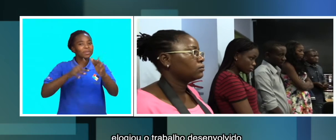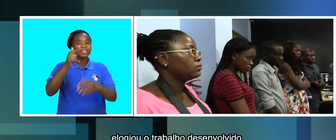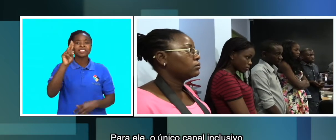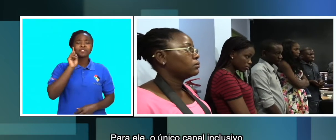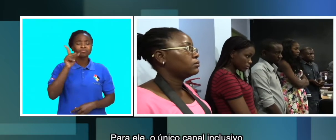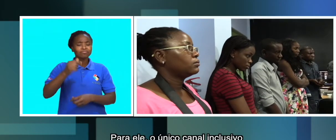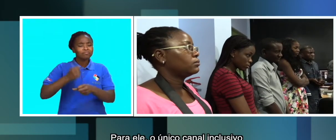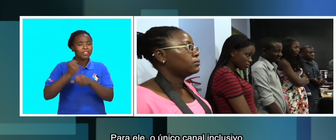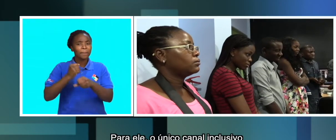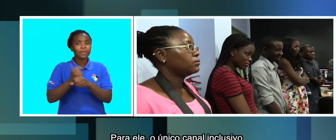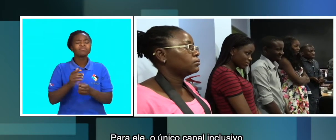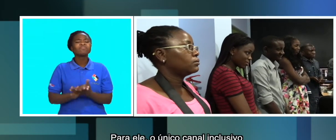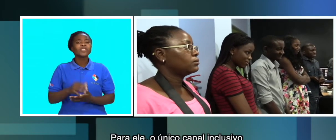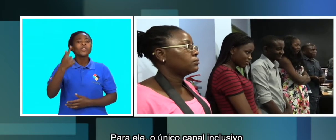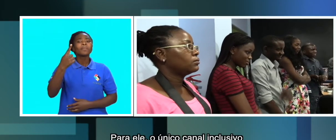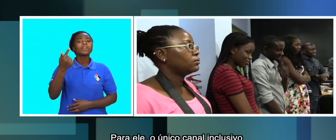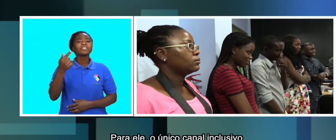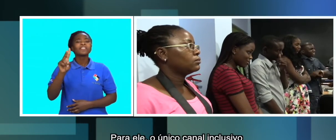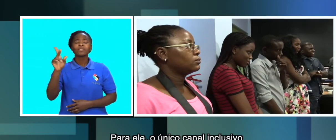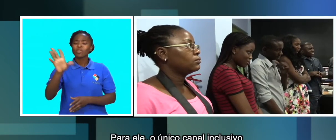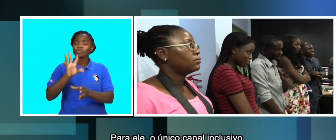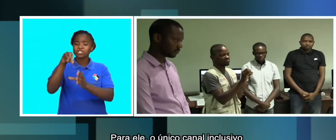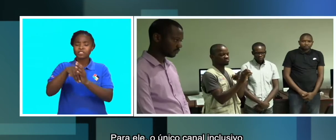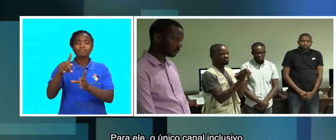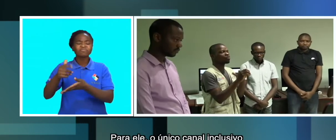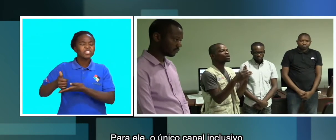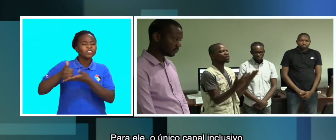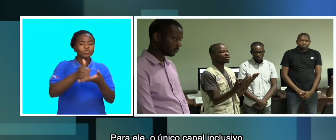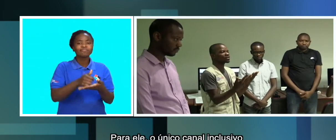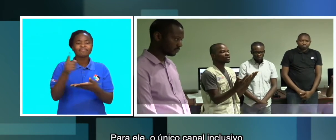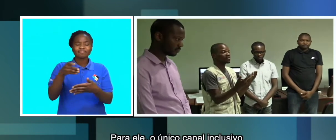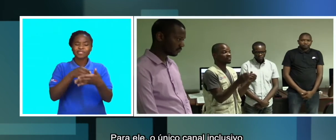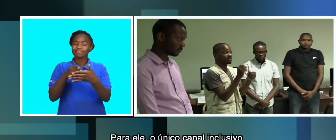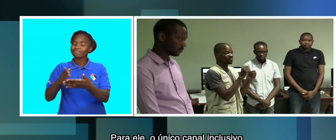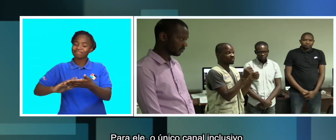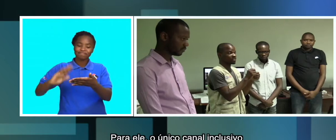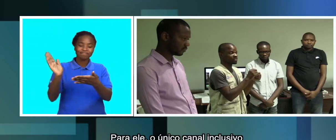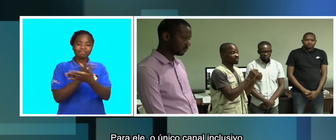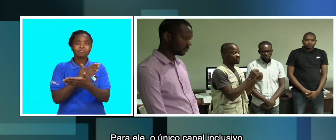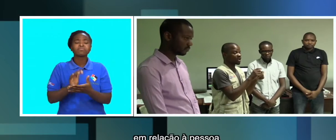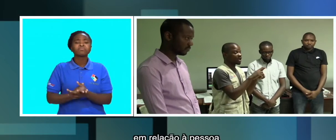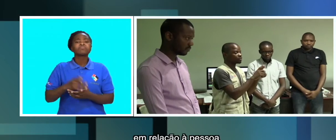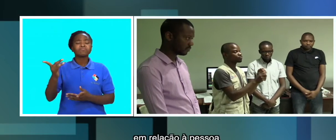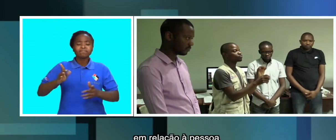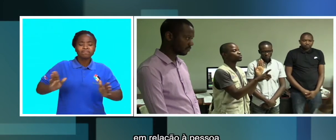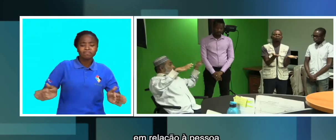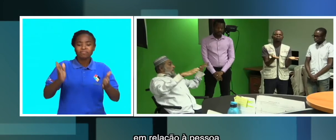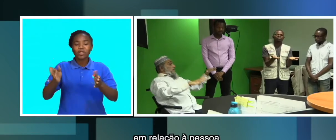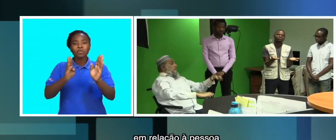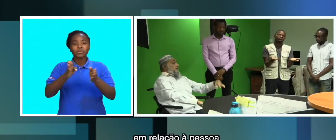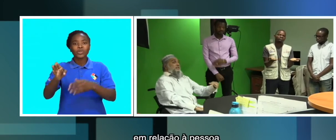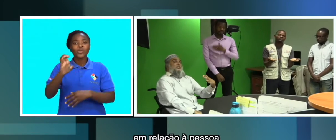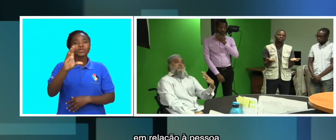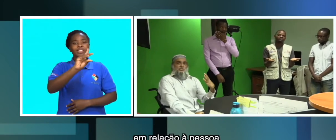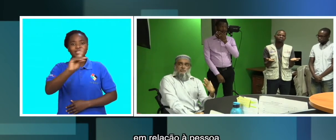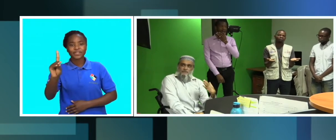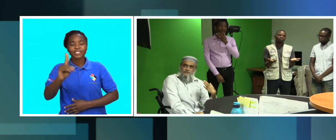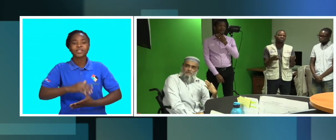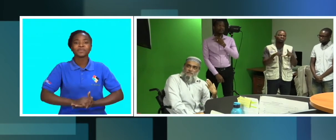Surdo. Para ele, o único canal inclusivo veio ajudar a eliminar preconceitos em relação à pessoa com